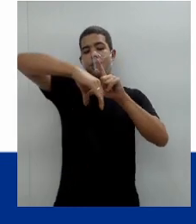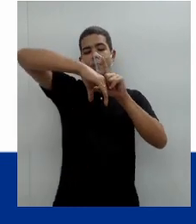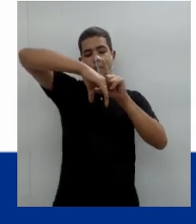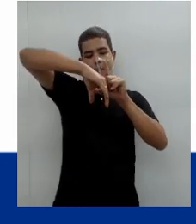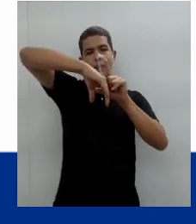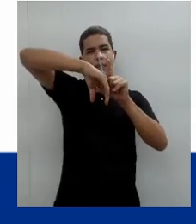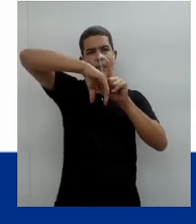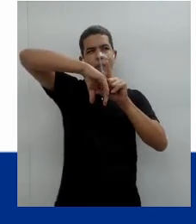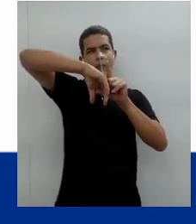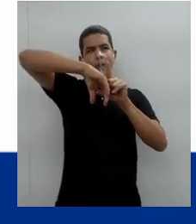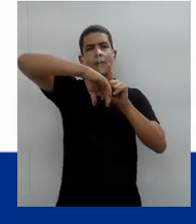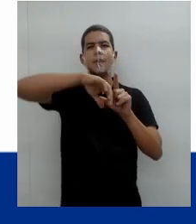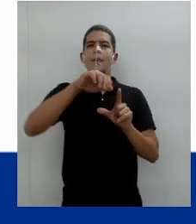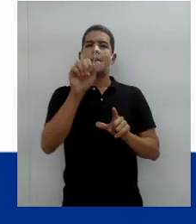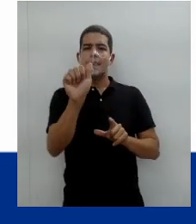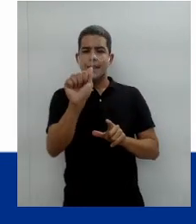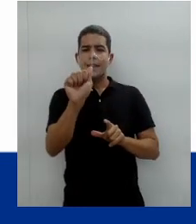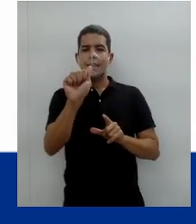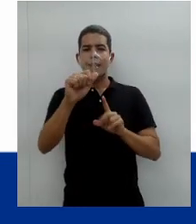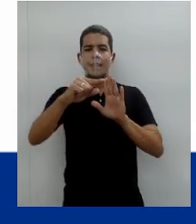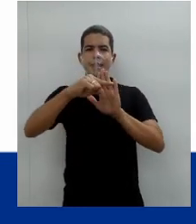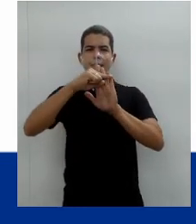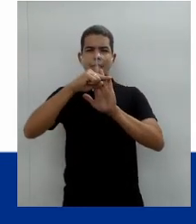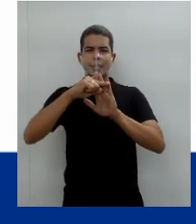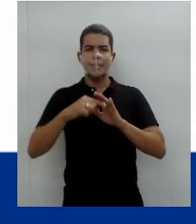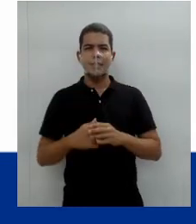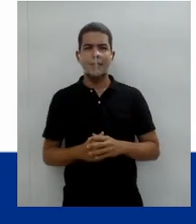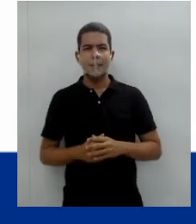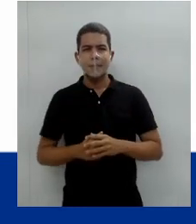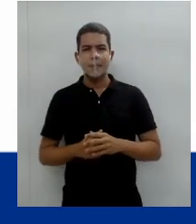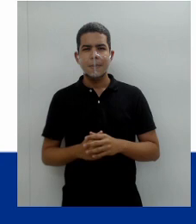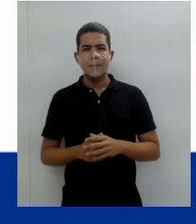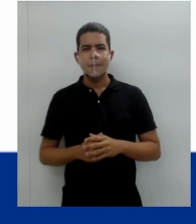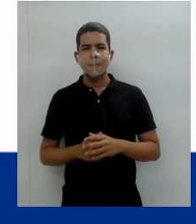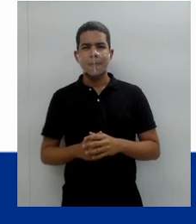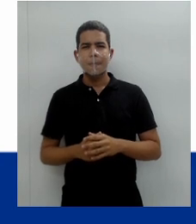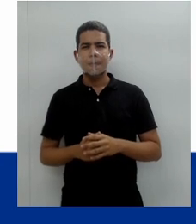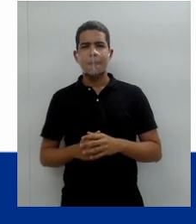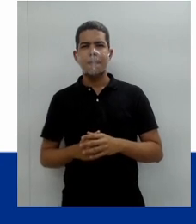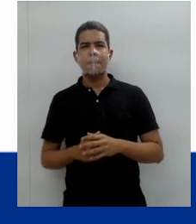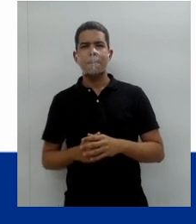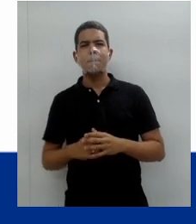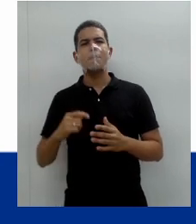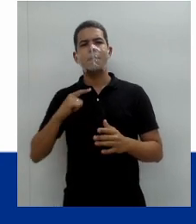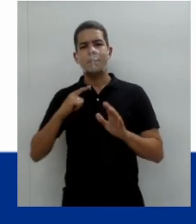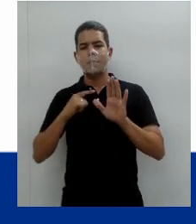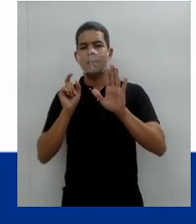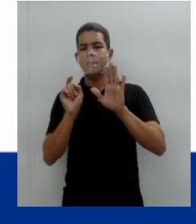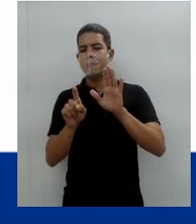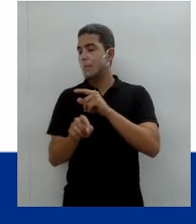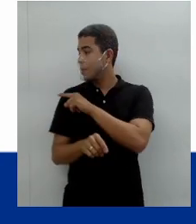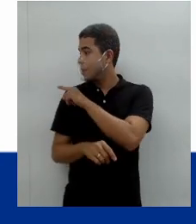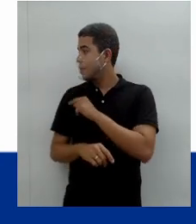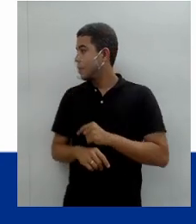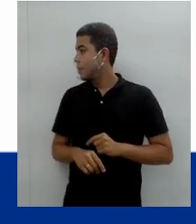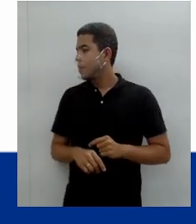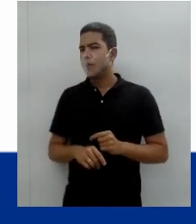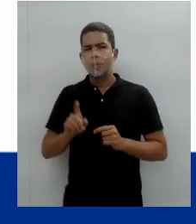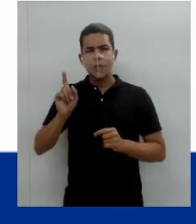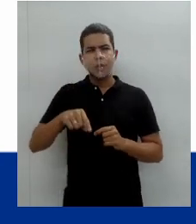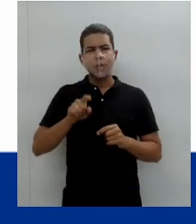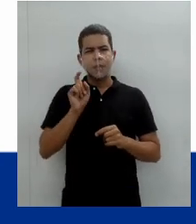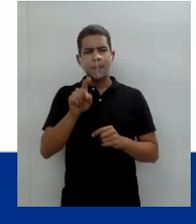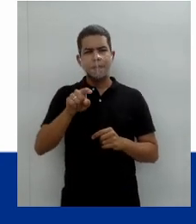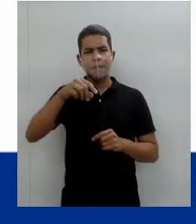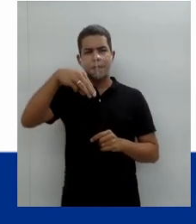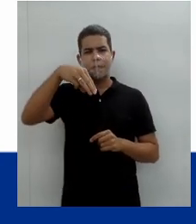baixo. Então, o A é negativo, beleza? Nessa primeira situação, eu tenho esse vértice que é chamado de ponto de mínimo. E na